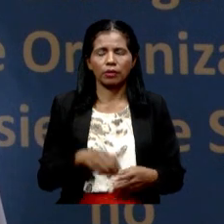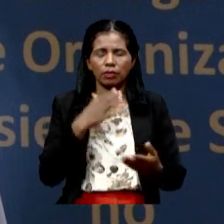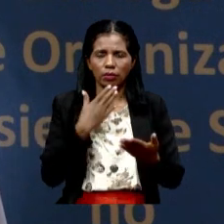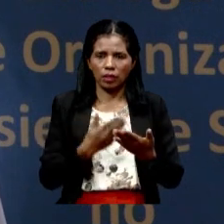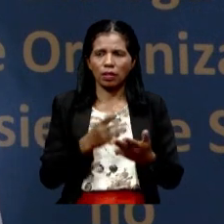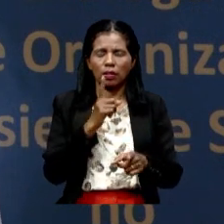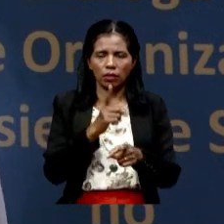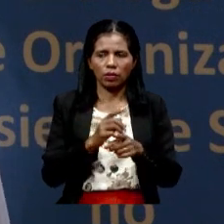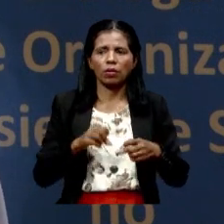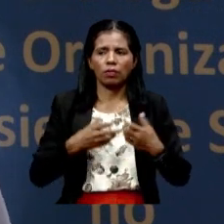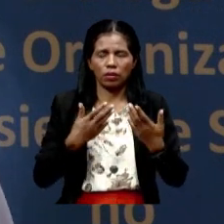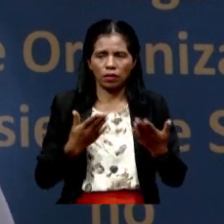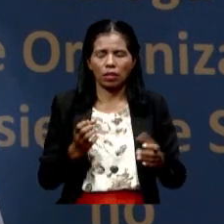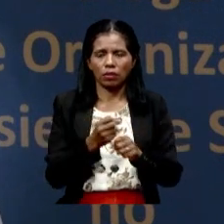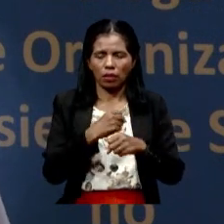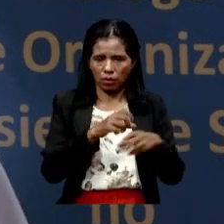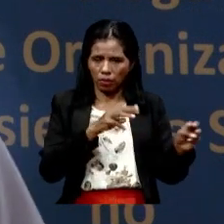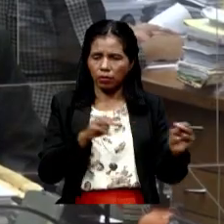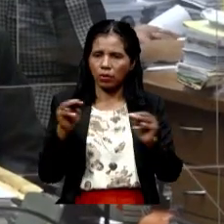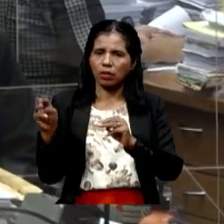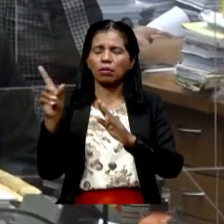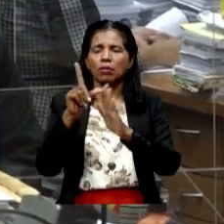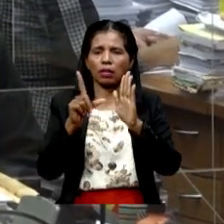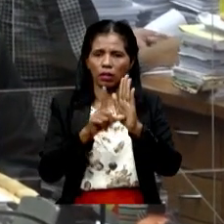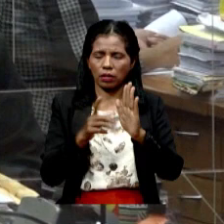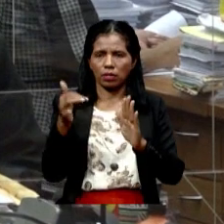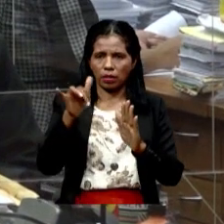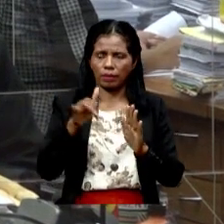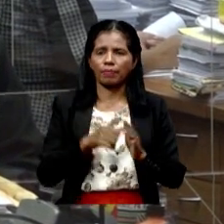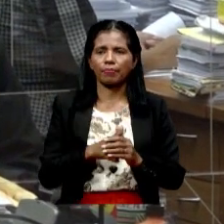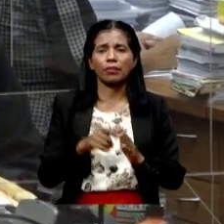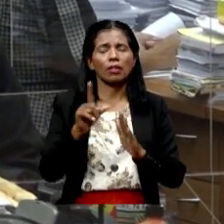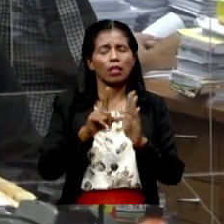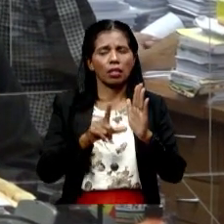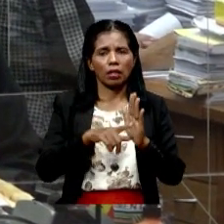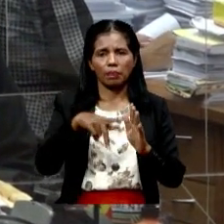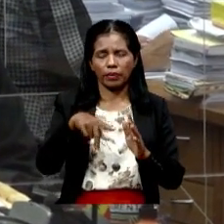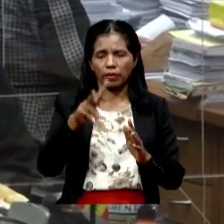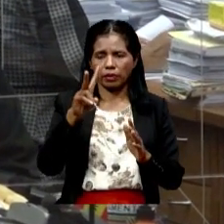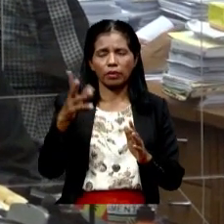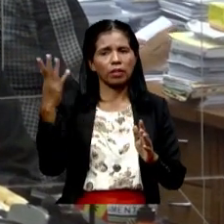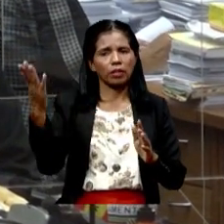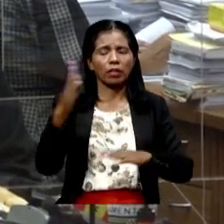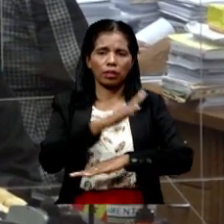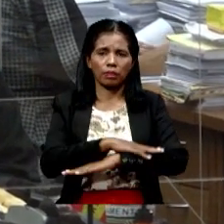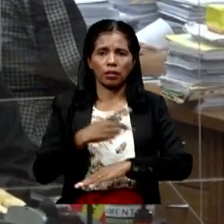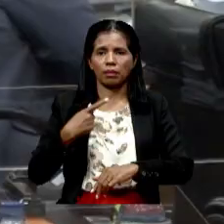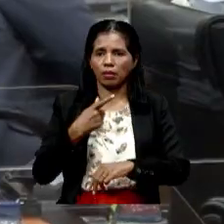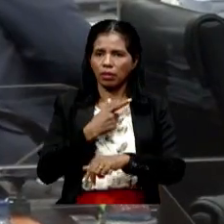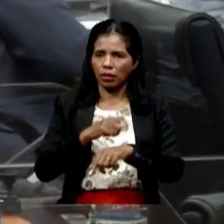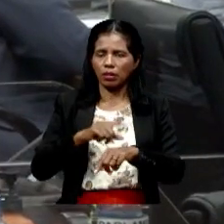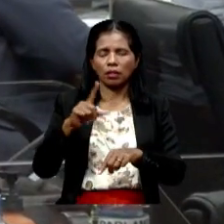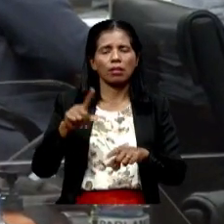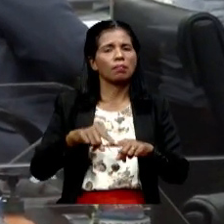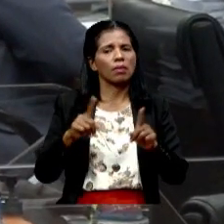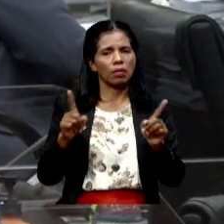diaktebes para unsa tu bela halo mudasas bae le sirane. Proposta alteração lei pensão vitalícia e ona mesa parlamento nacional,